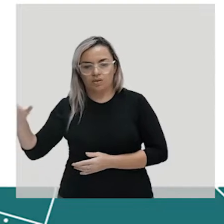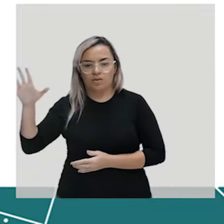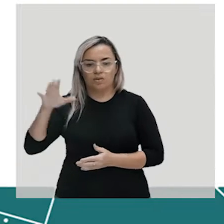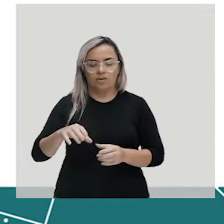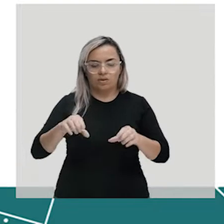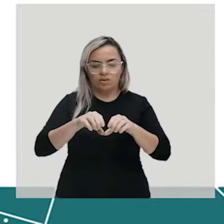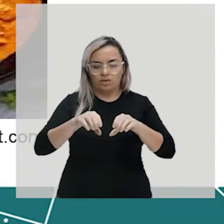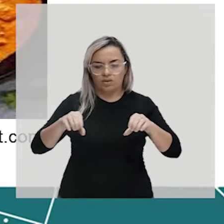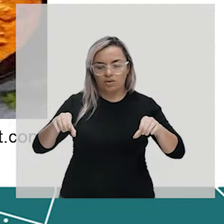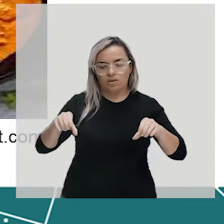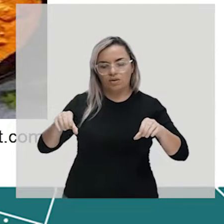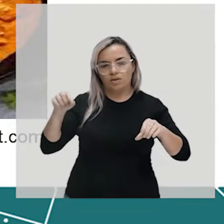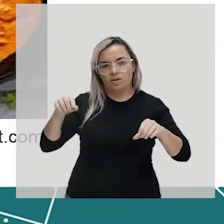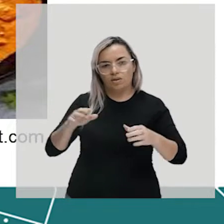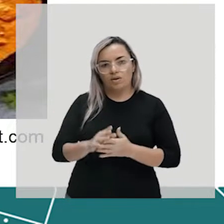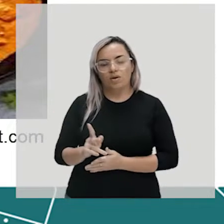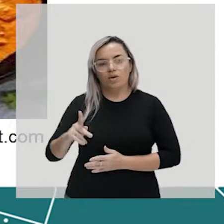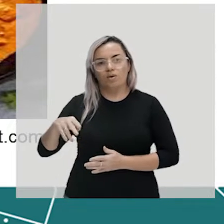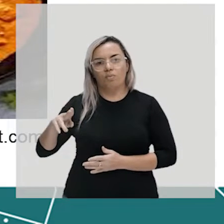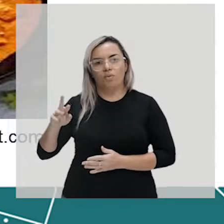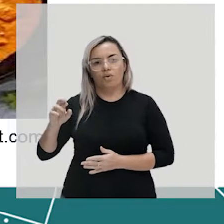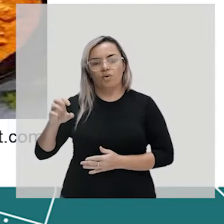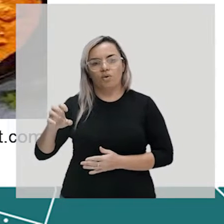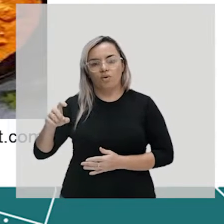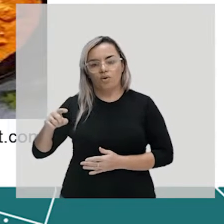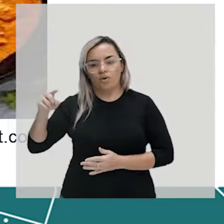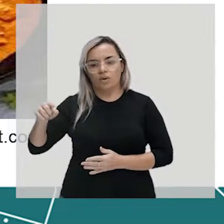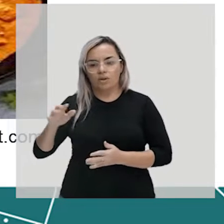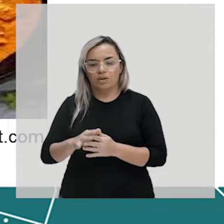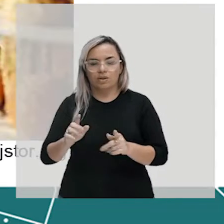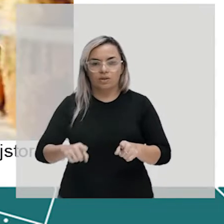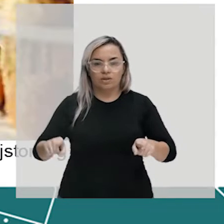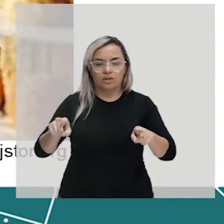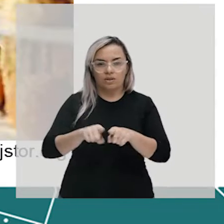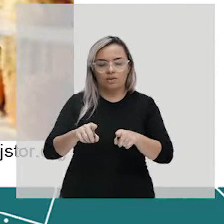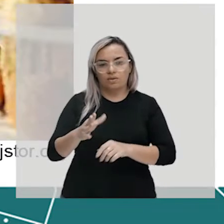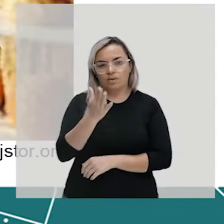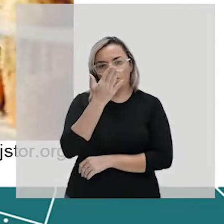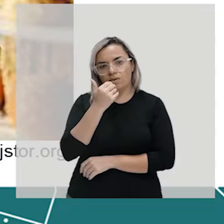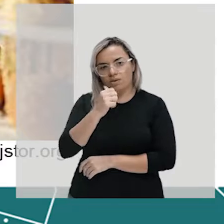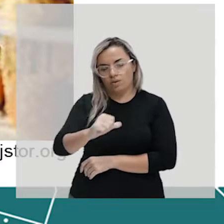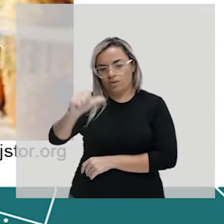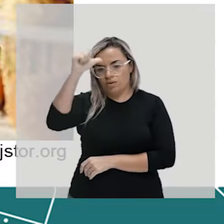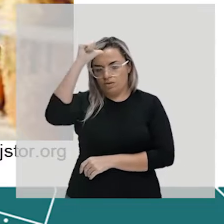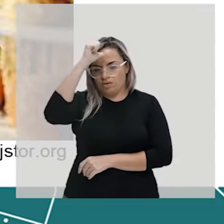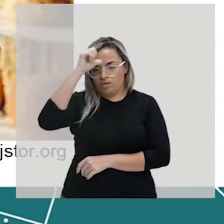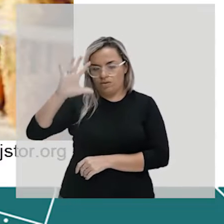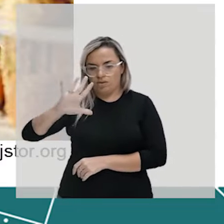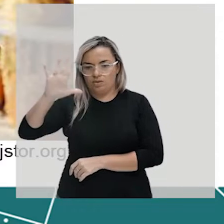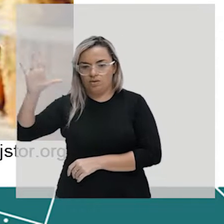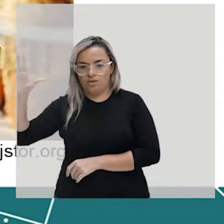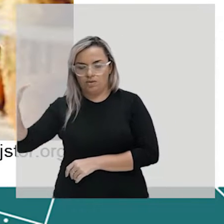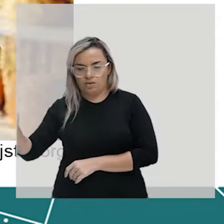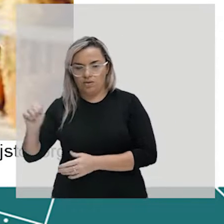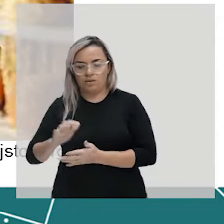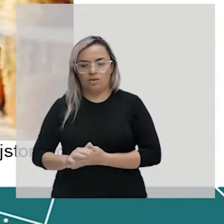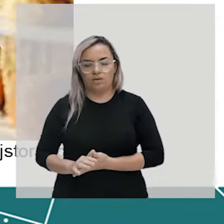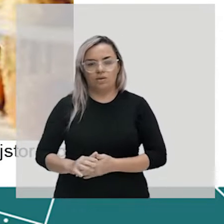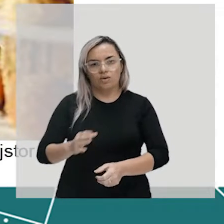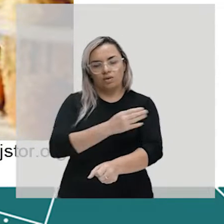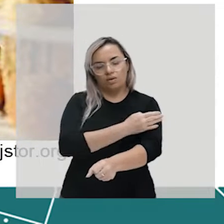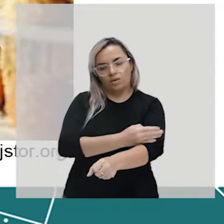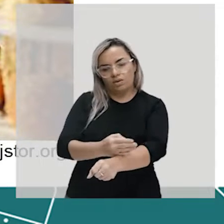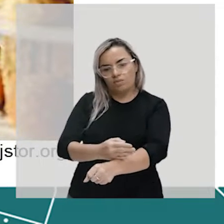que são as salsichas e os por esse e a comida indiana como eu tava mencionando a comida asiática e uma das tradições mais